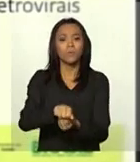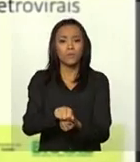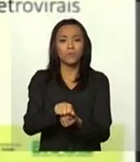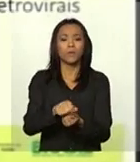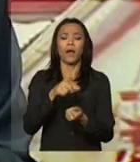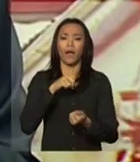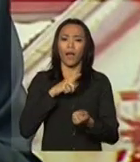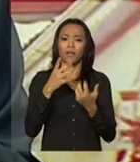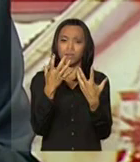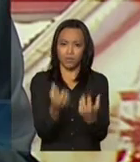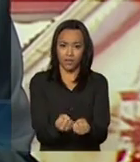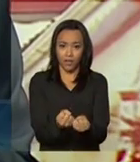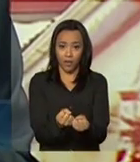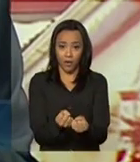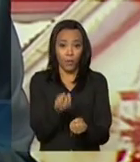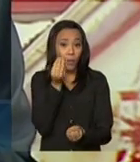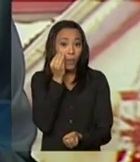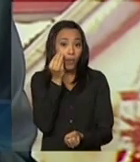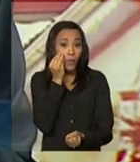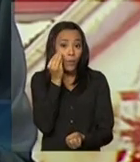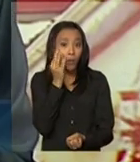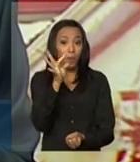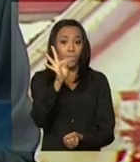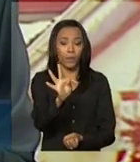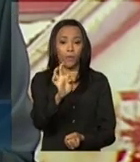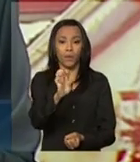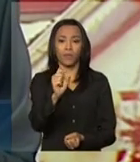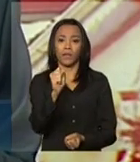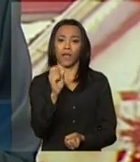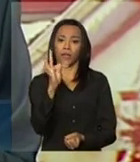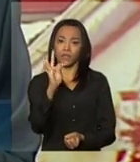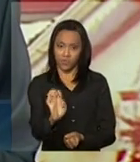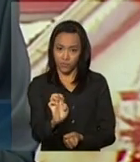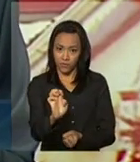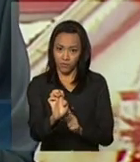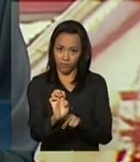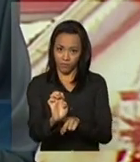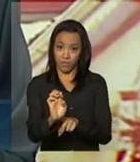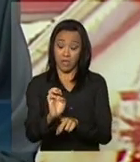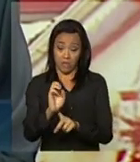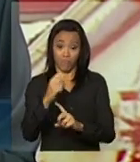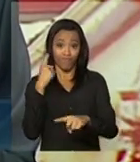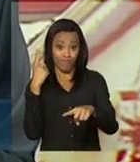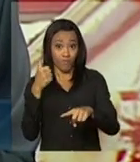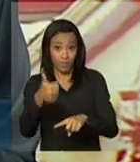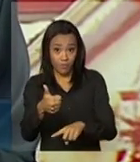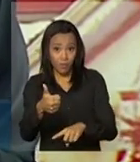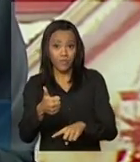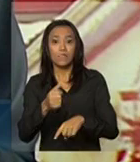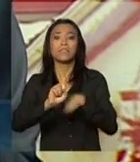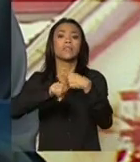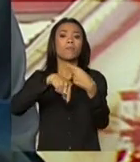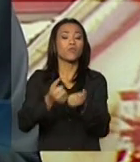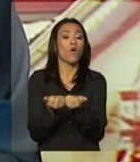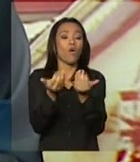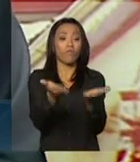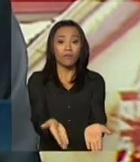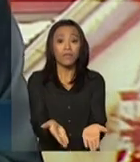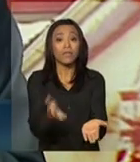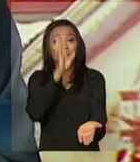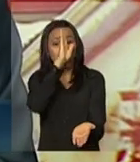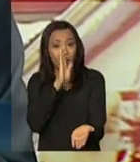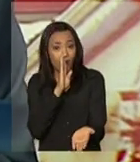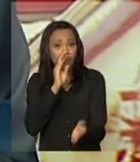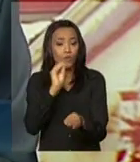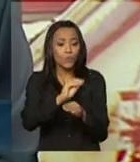o teste, a testagem imediatamente após a testagem positiva, a oferta do tratamento, né, a gente espera